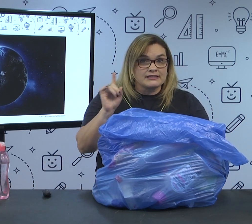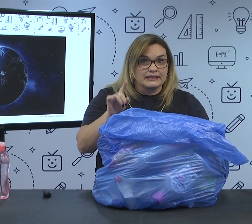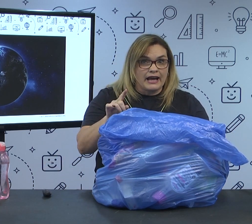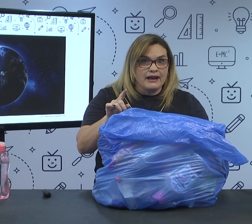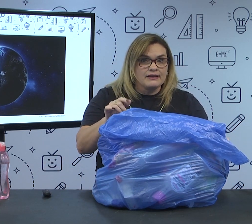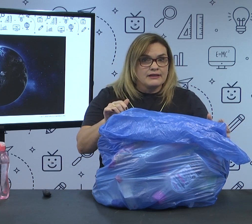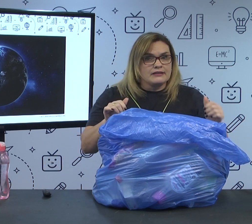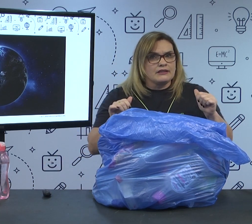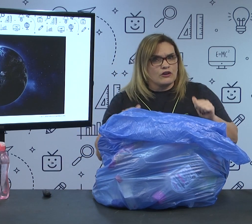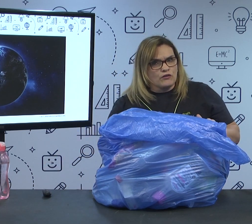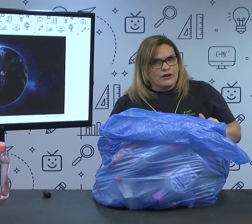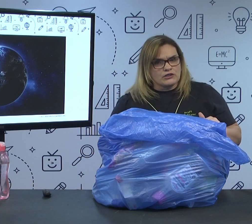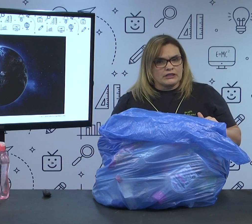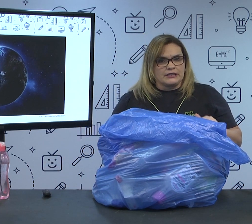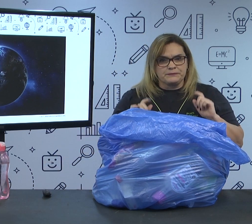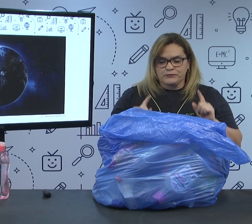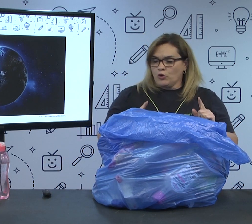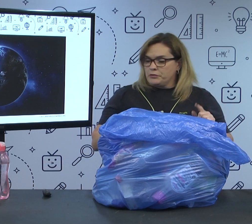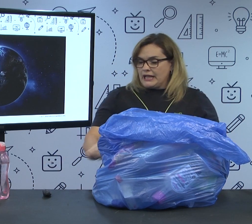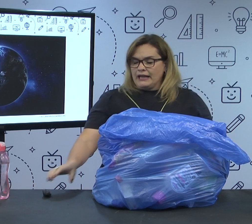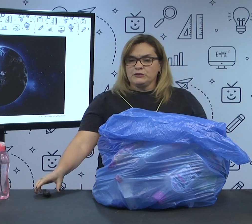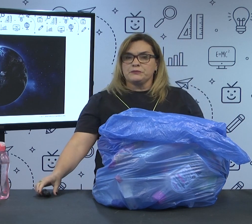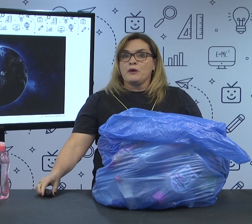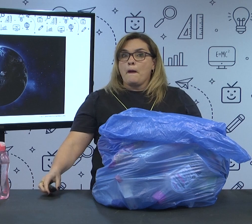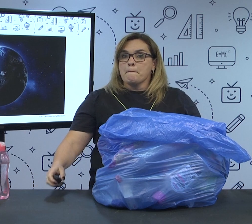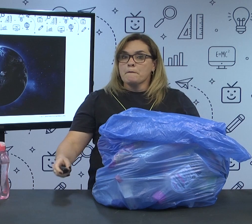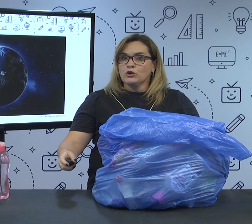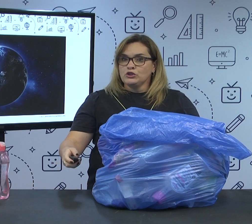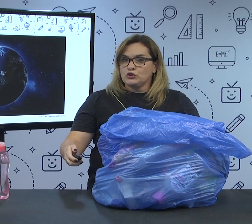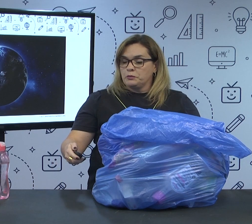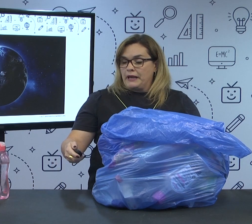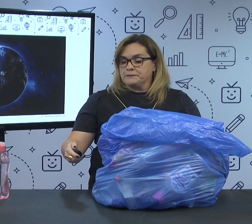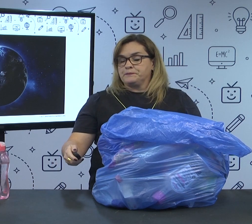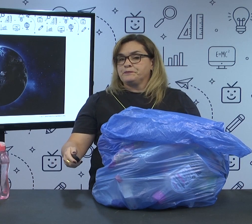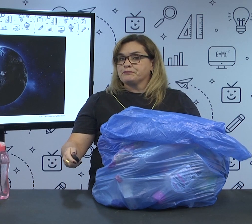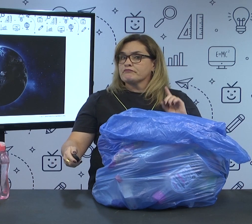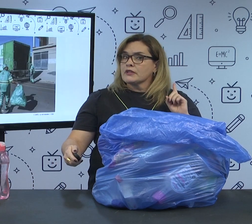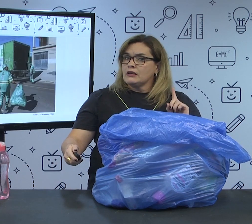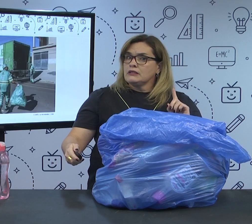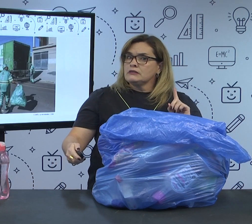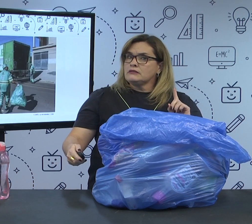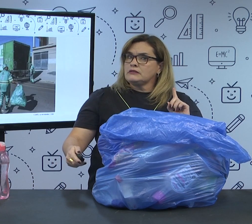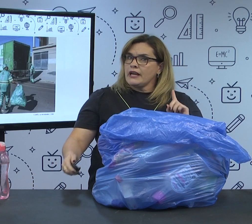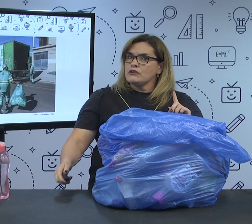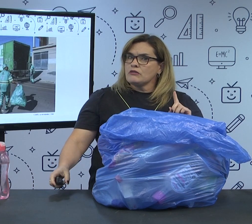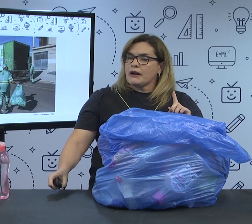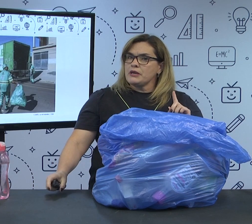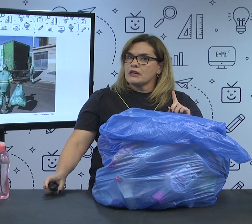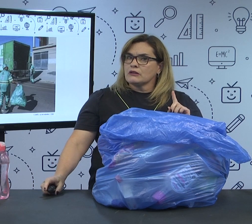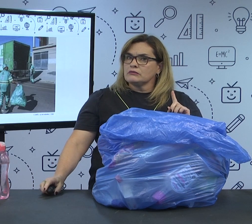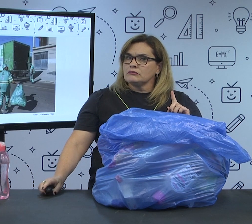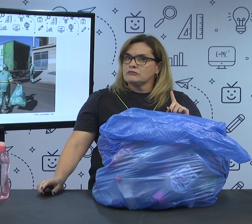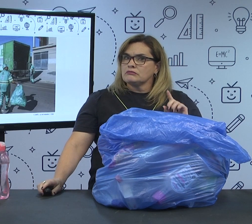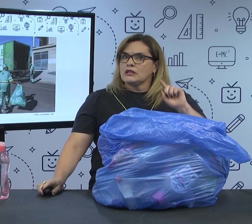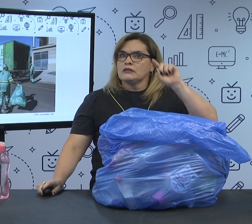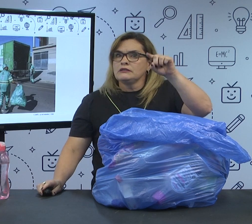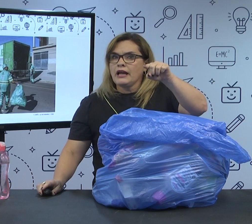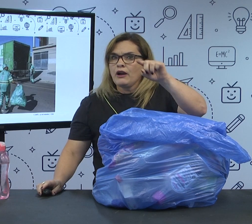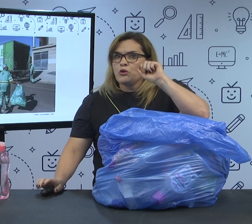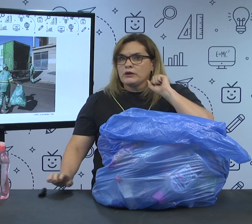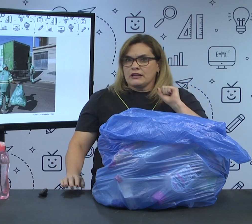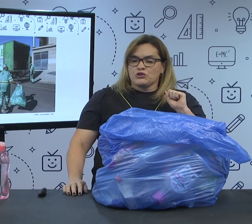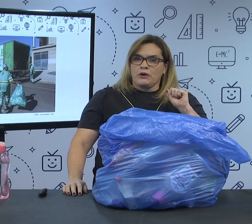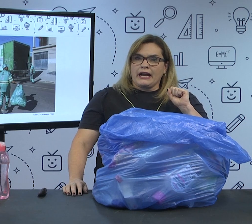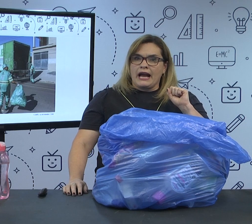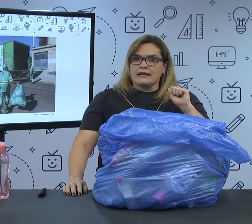Vocês fazem lá e eu faço aqui. Combinado? Muito bem. Tem um caminhão